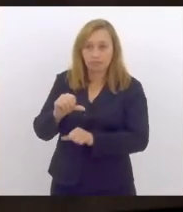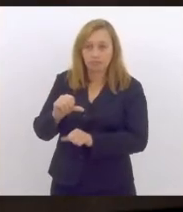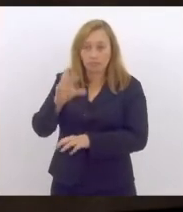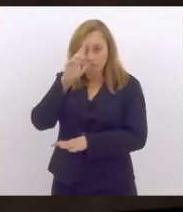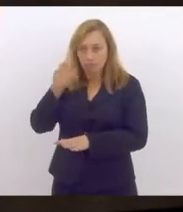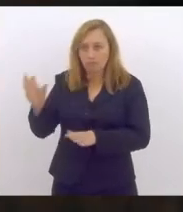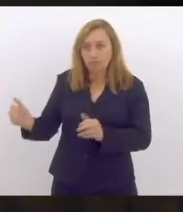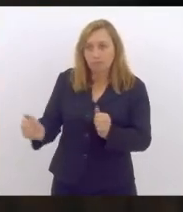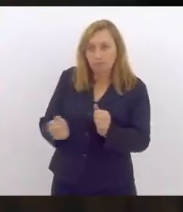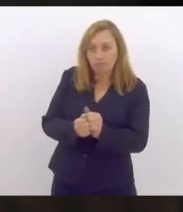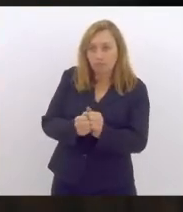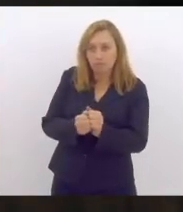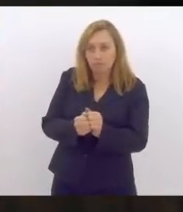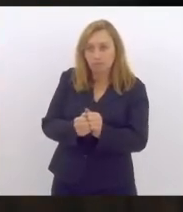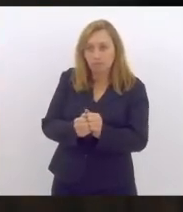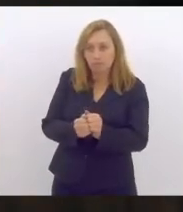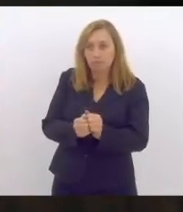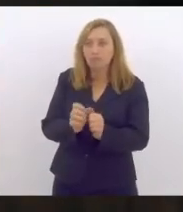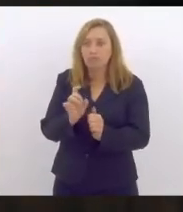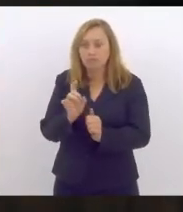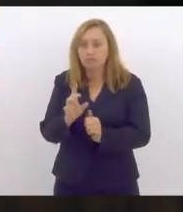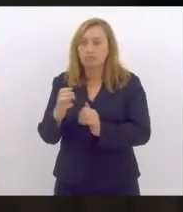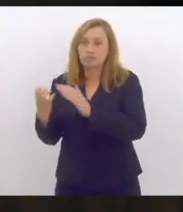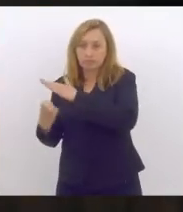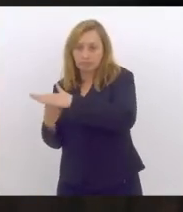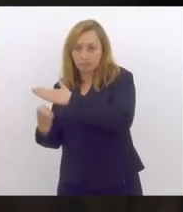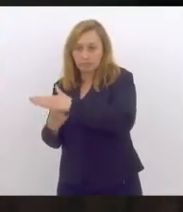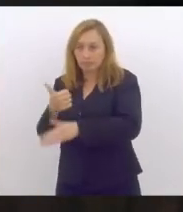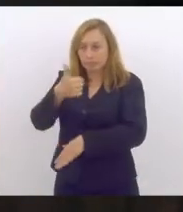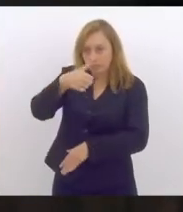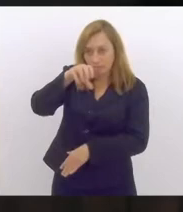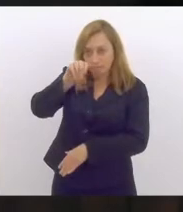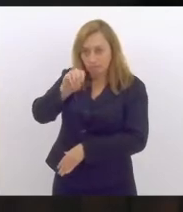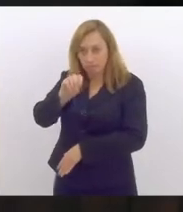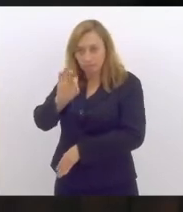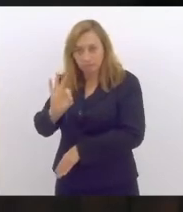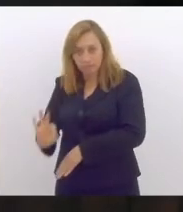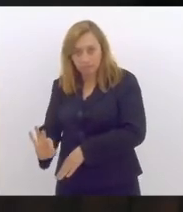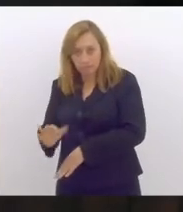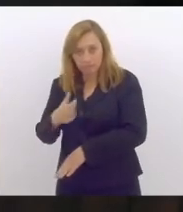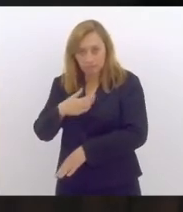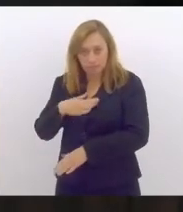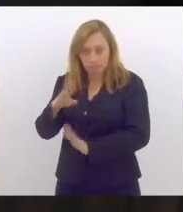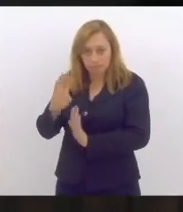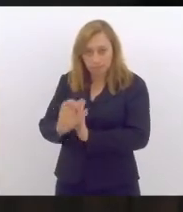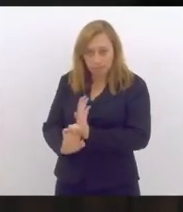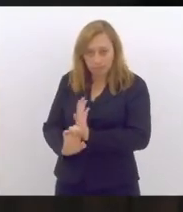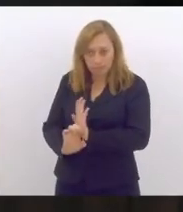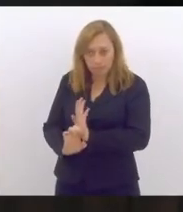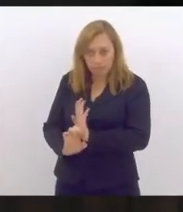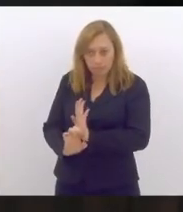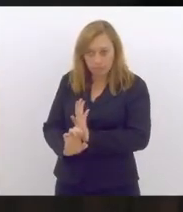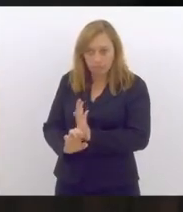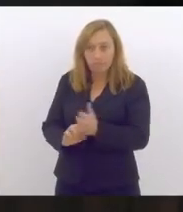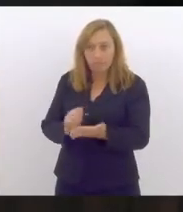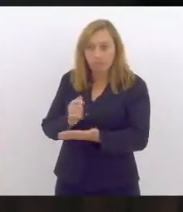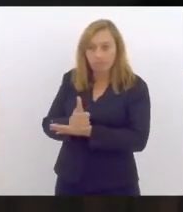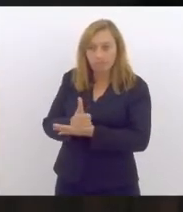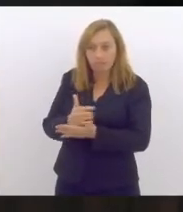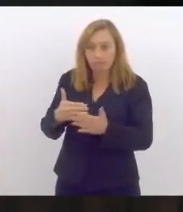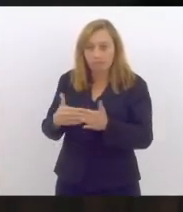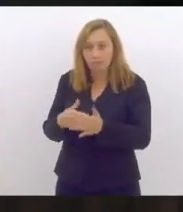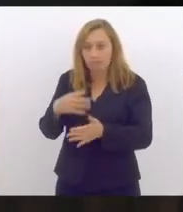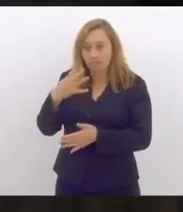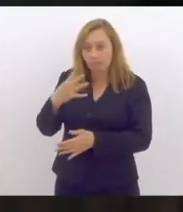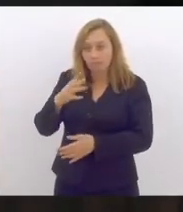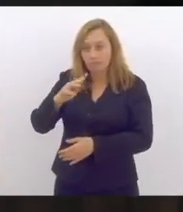emendou... Eu emendei para empresas 10% na minha emenda que paguem até